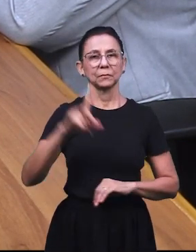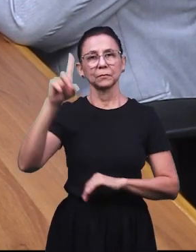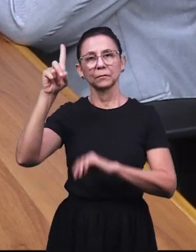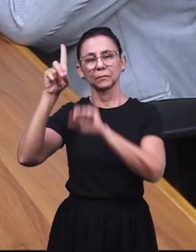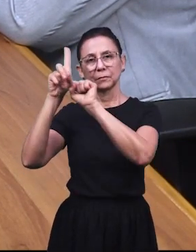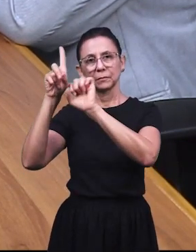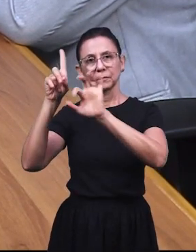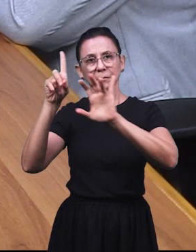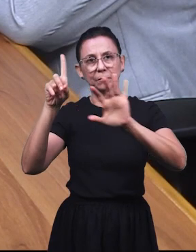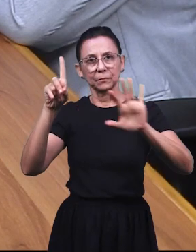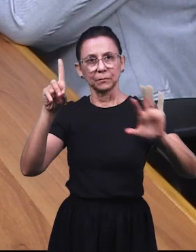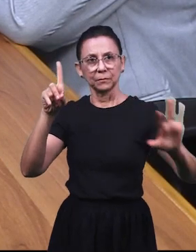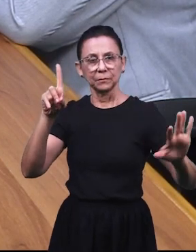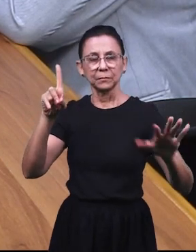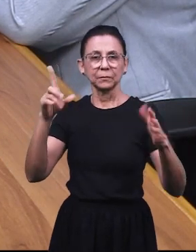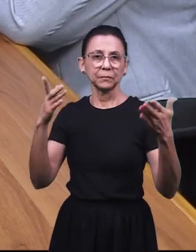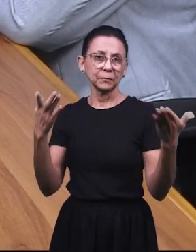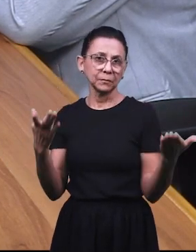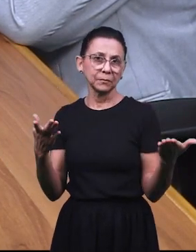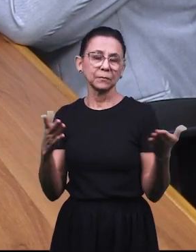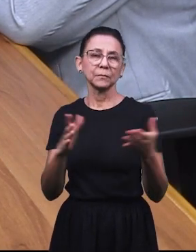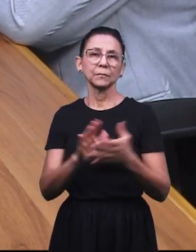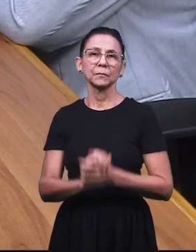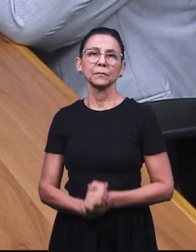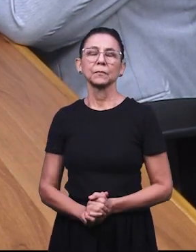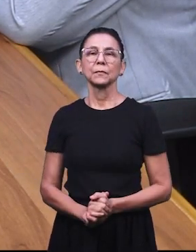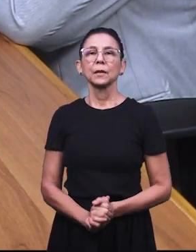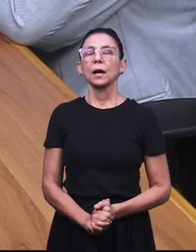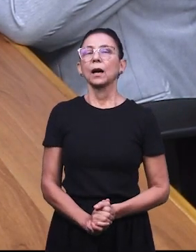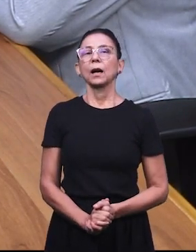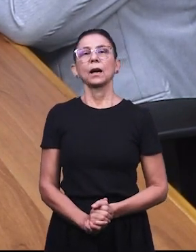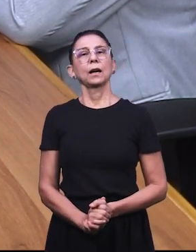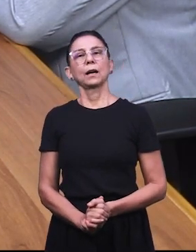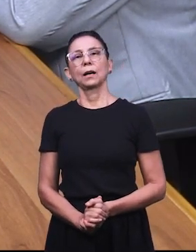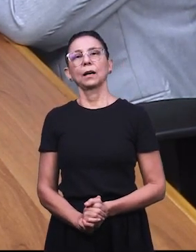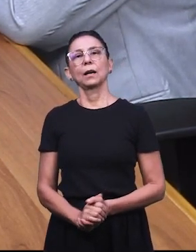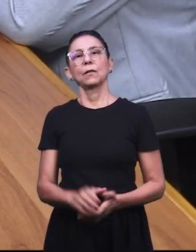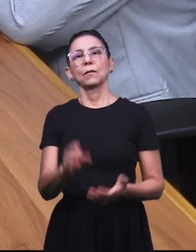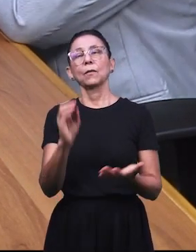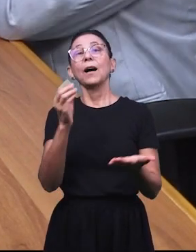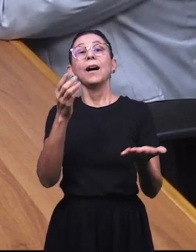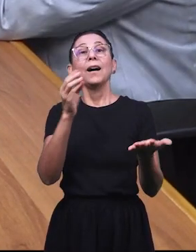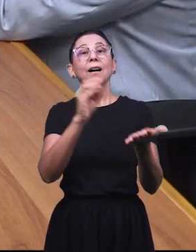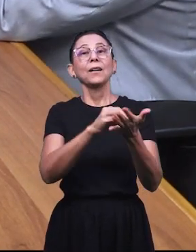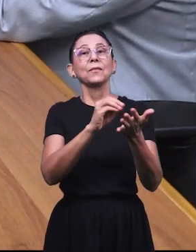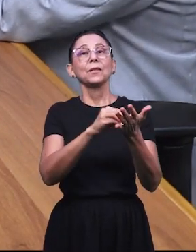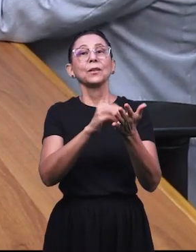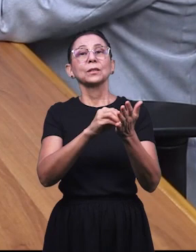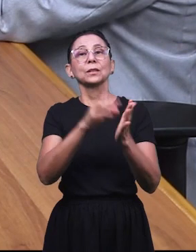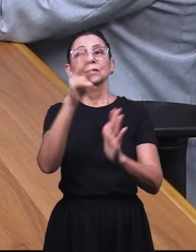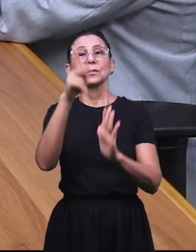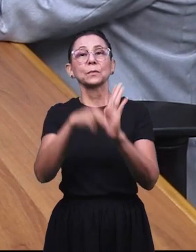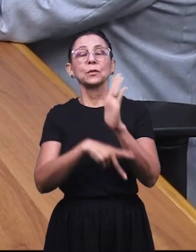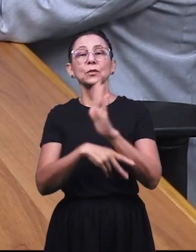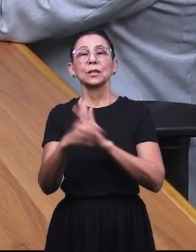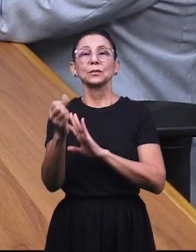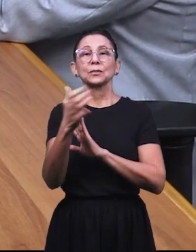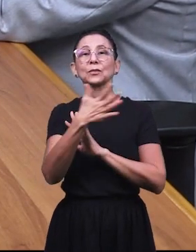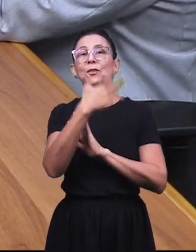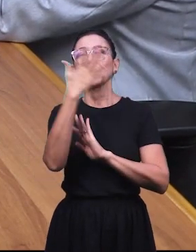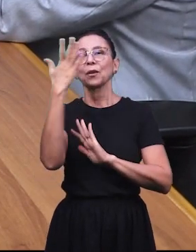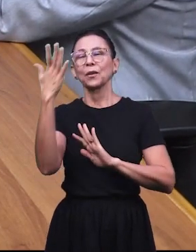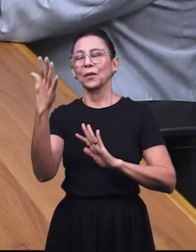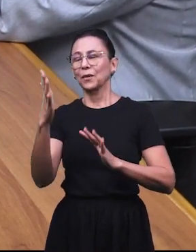da gente aqui. Deus abençoe você. Amém. E que não só esse... a gente ficou faltando falar sobre